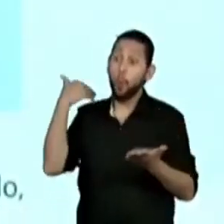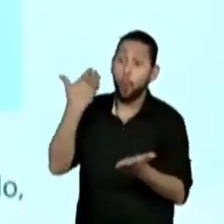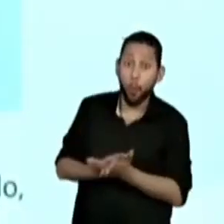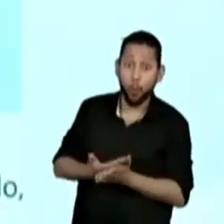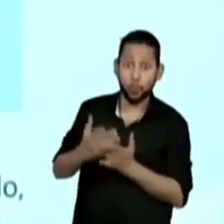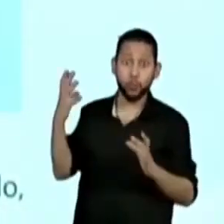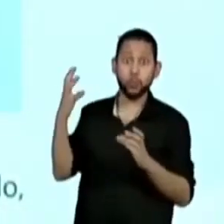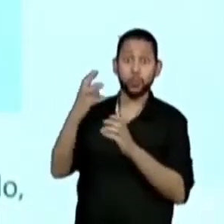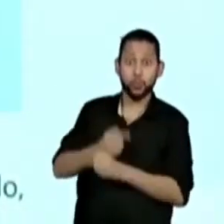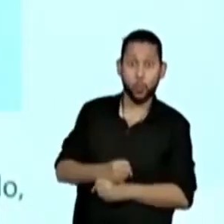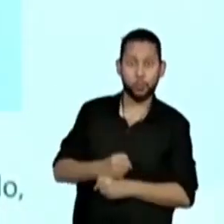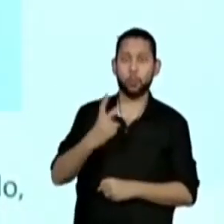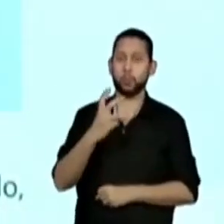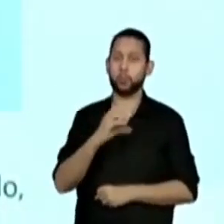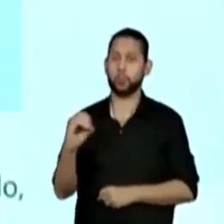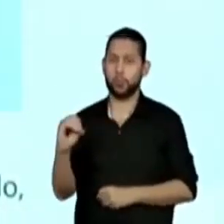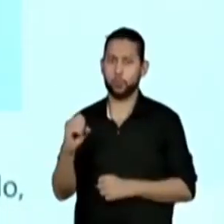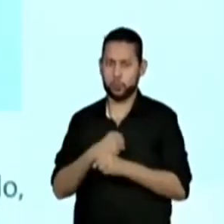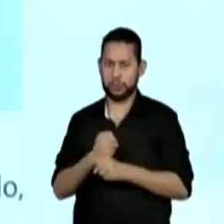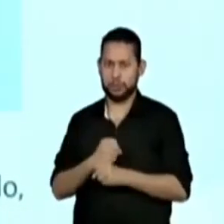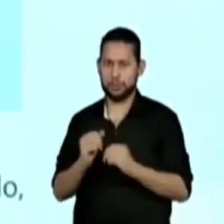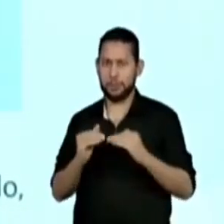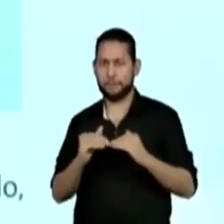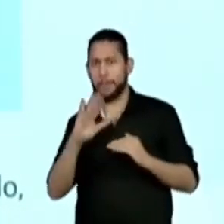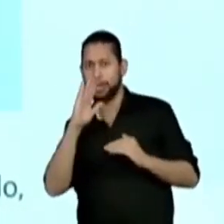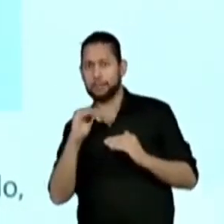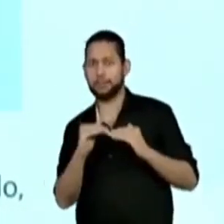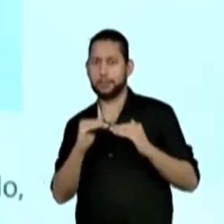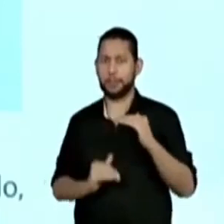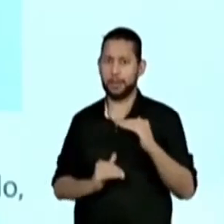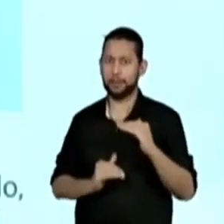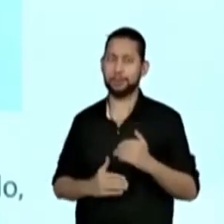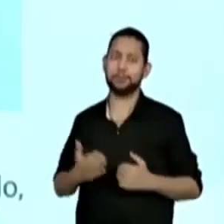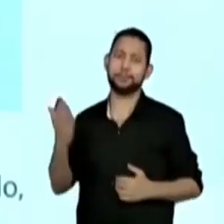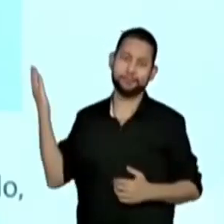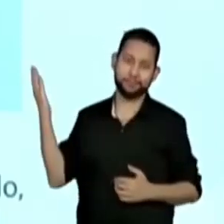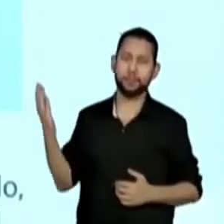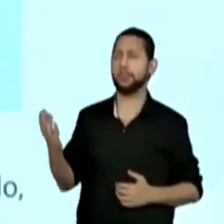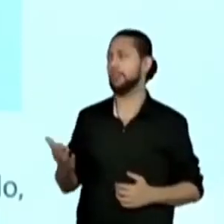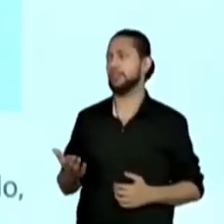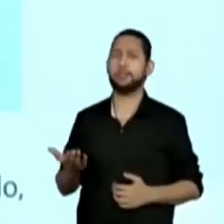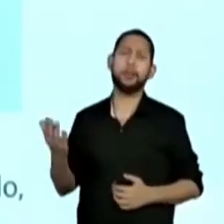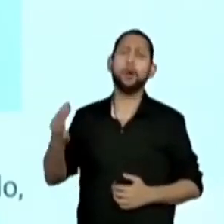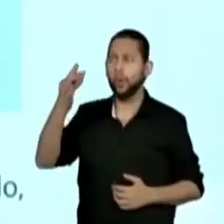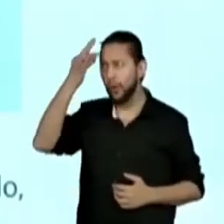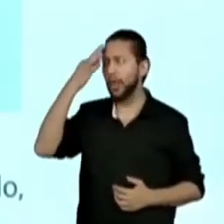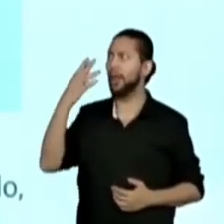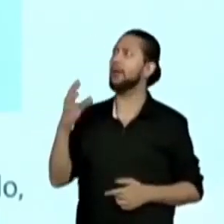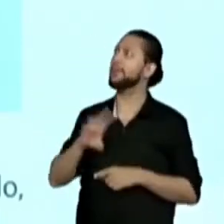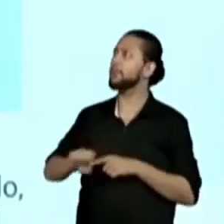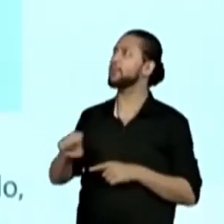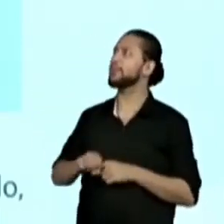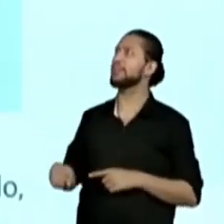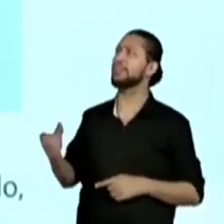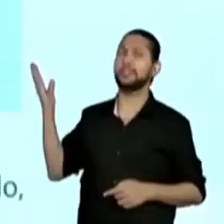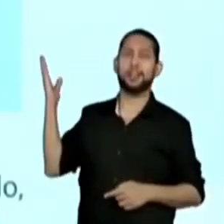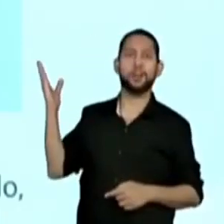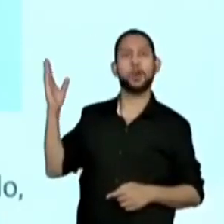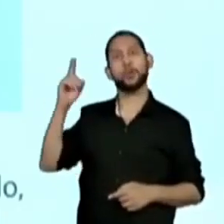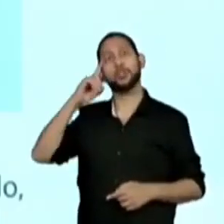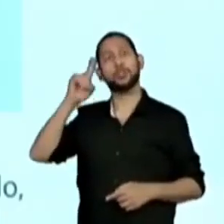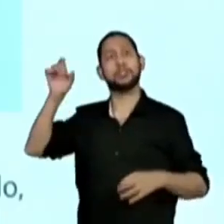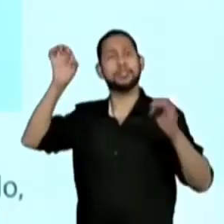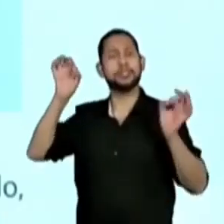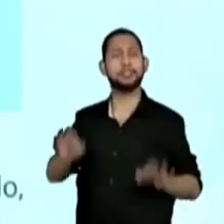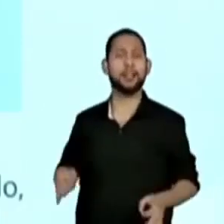anos olha eu vou falar que o oráculo puxa o saco de vocês né mostrando que a data